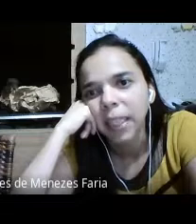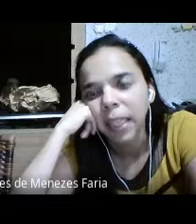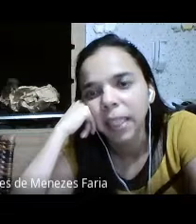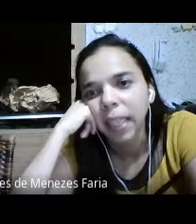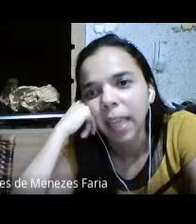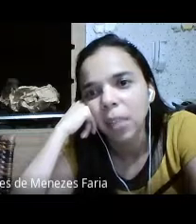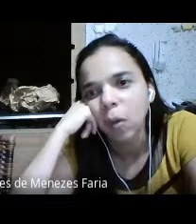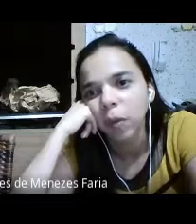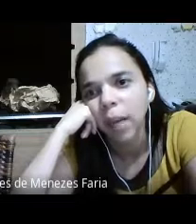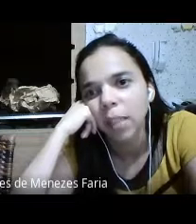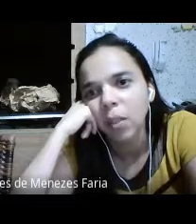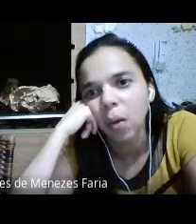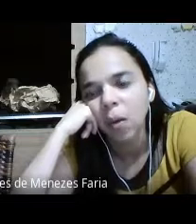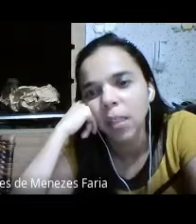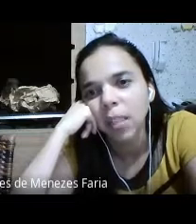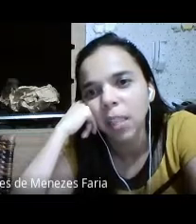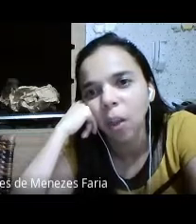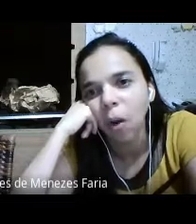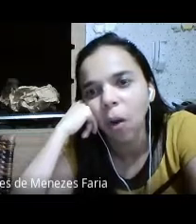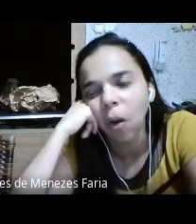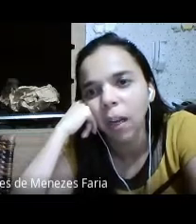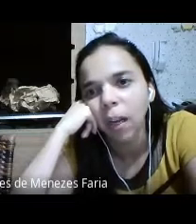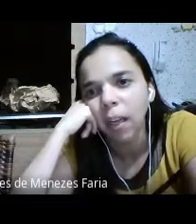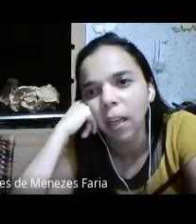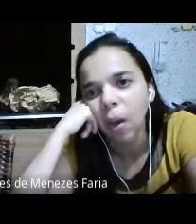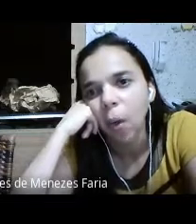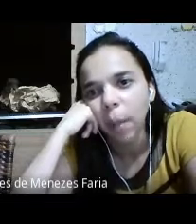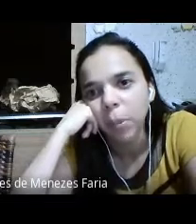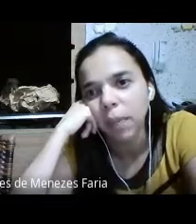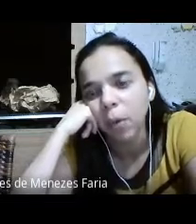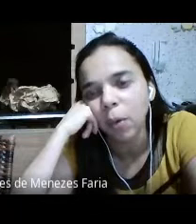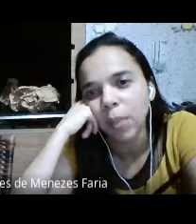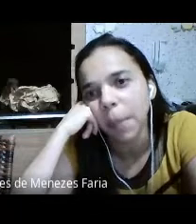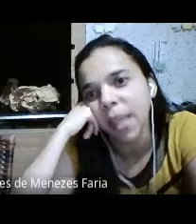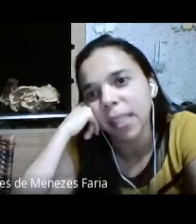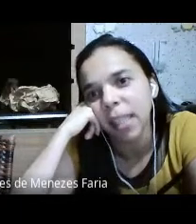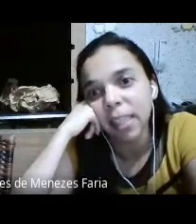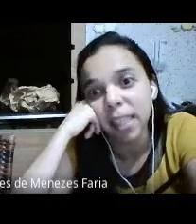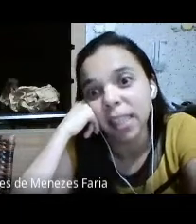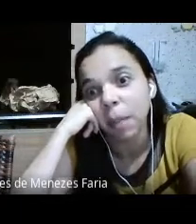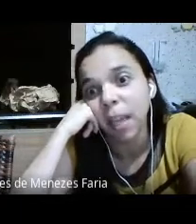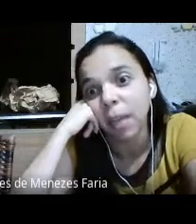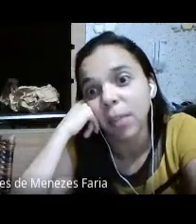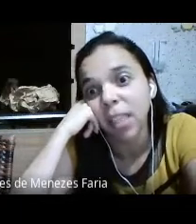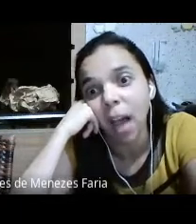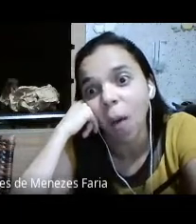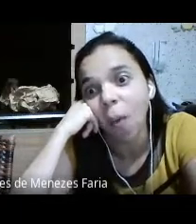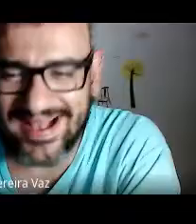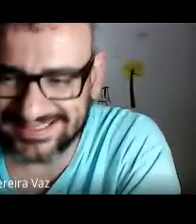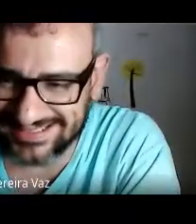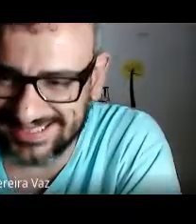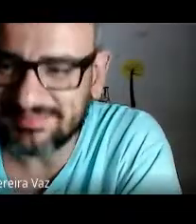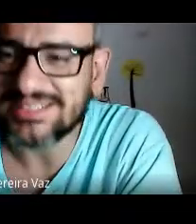Para me entender as configurações, se toca, ou é possível saber a escrita sem saber o sinal?